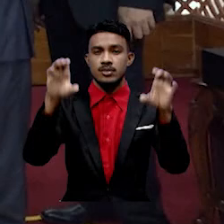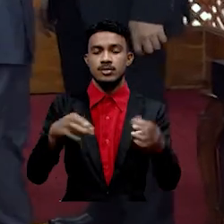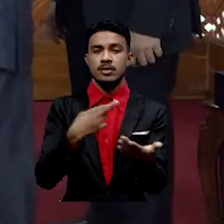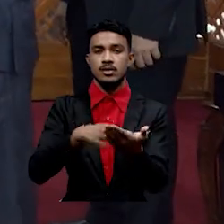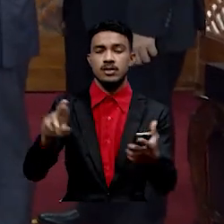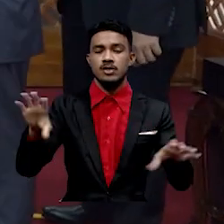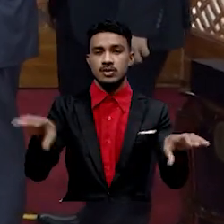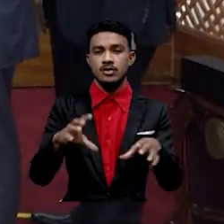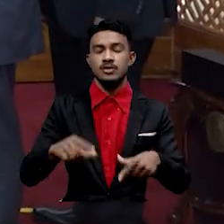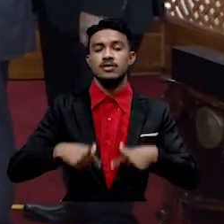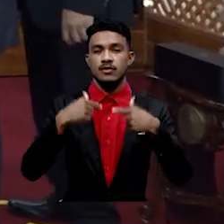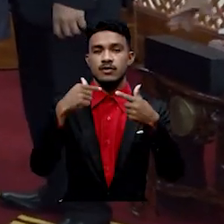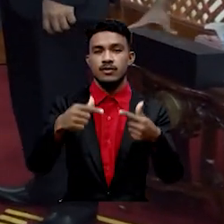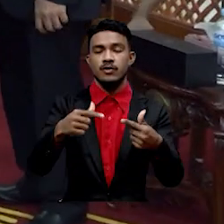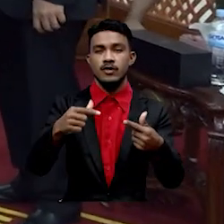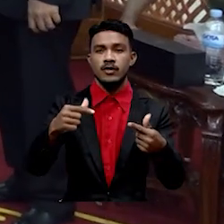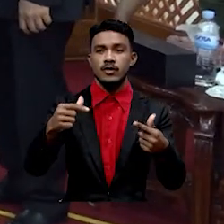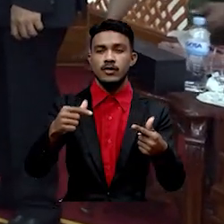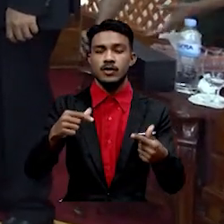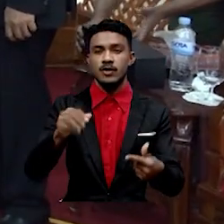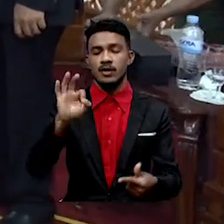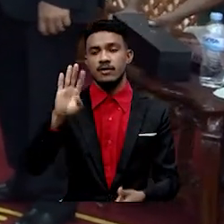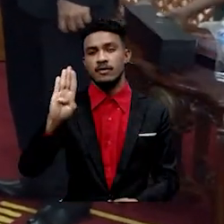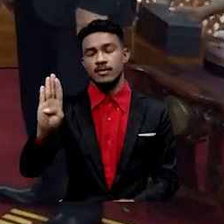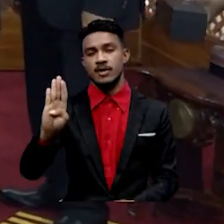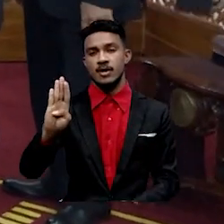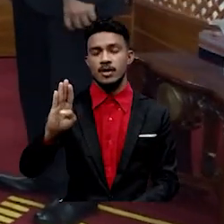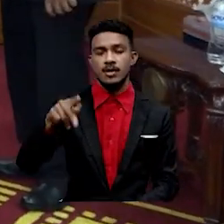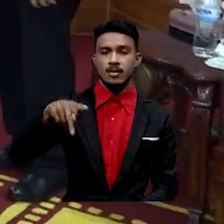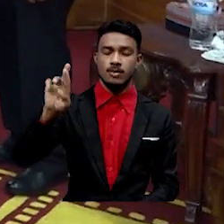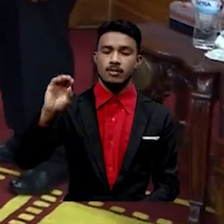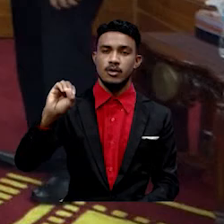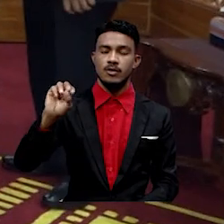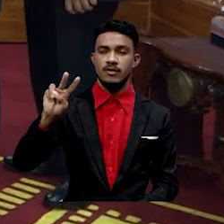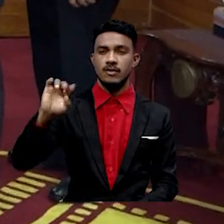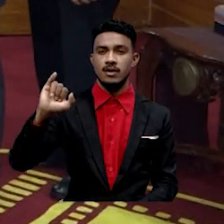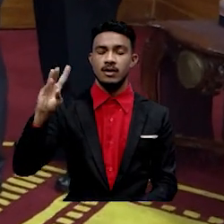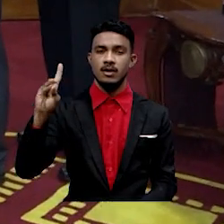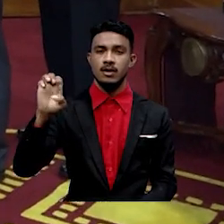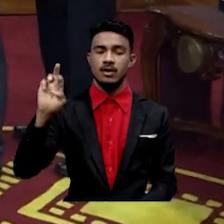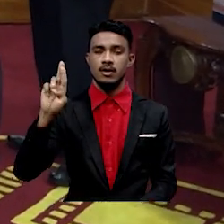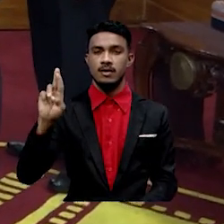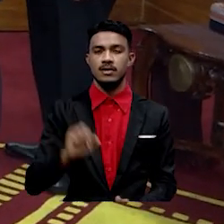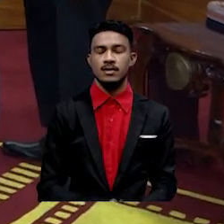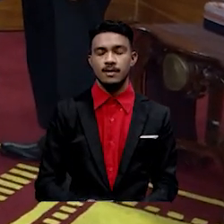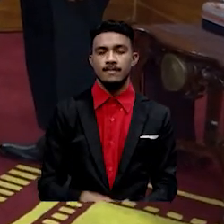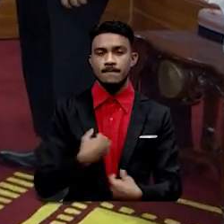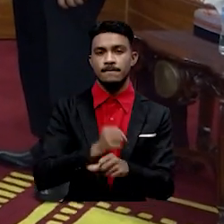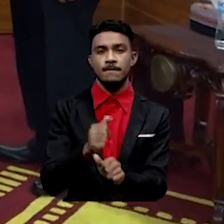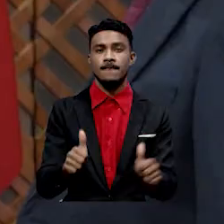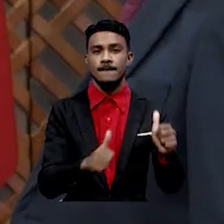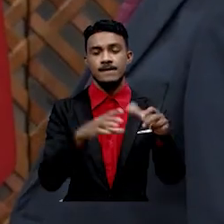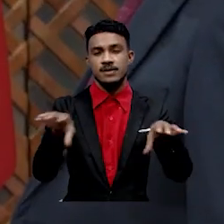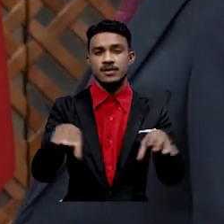serviço fornecimento linha internet ka internet server provider ISB ba empresa Comtel. No investimento ba